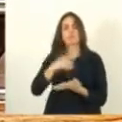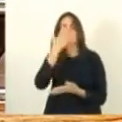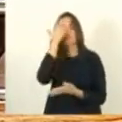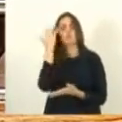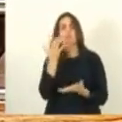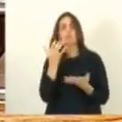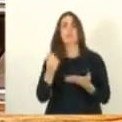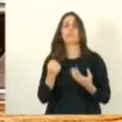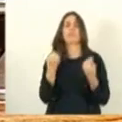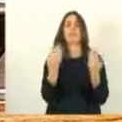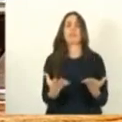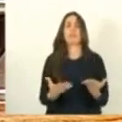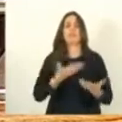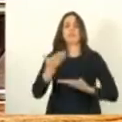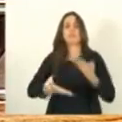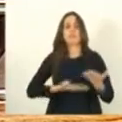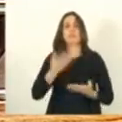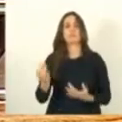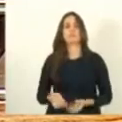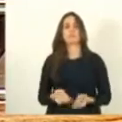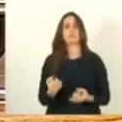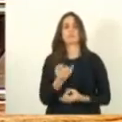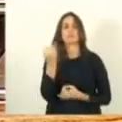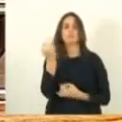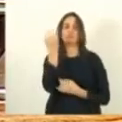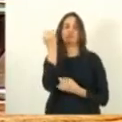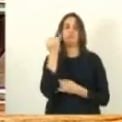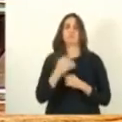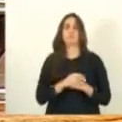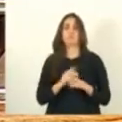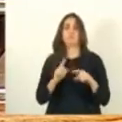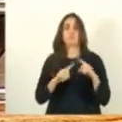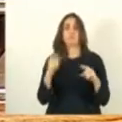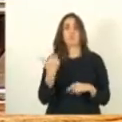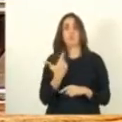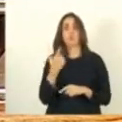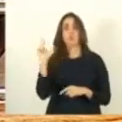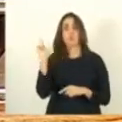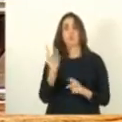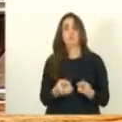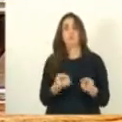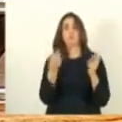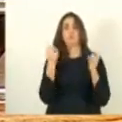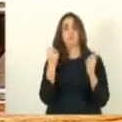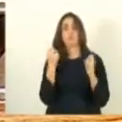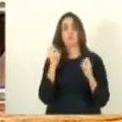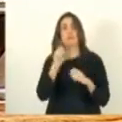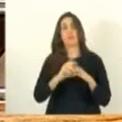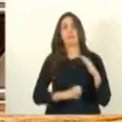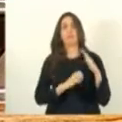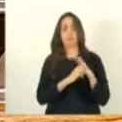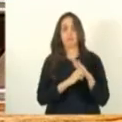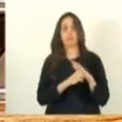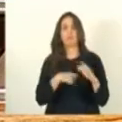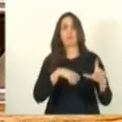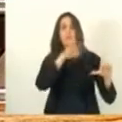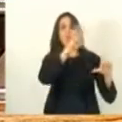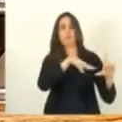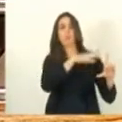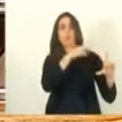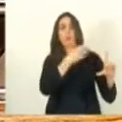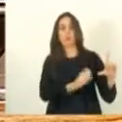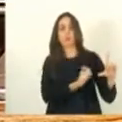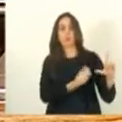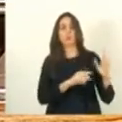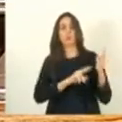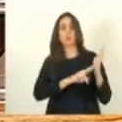querem realmente entregar algo relevante. Mas tem outras que a gente percebe que é empresa. Eu vi no quadro societário, essa pessoa